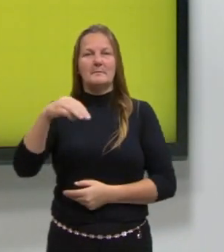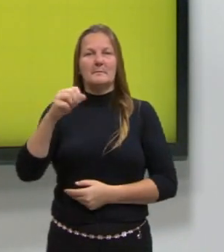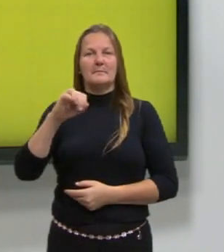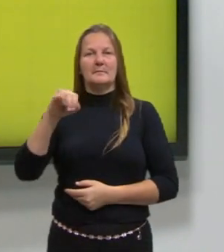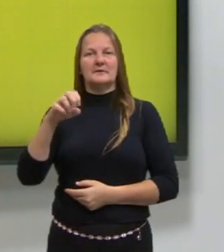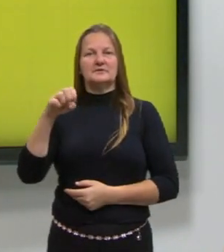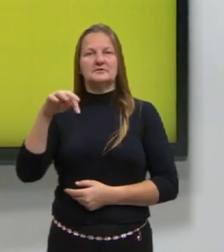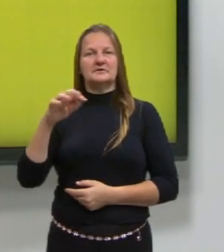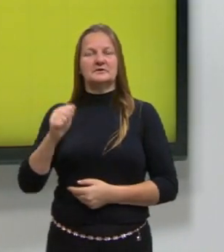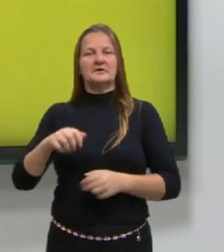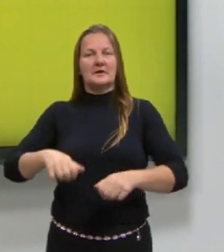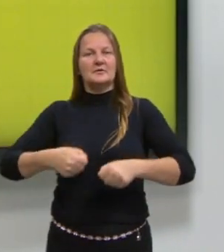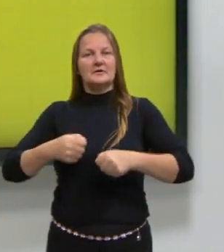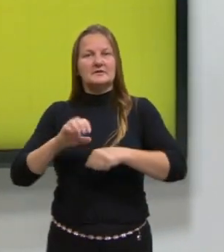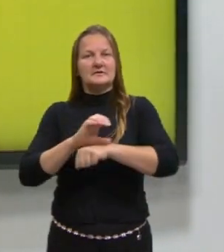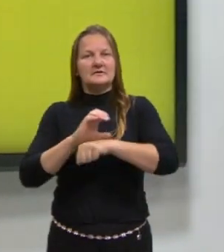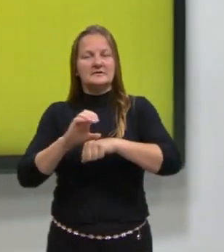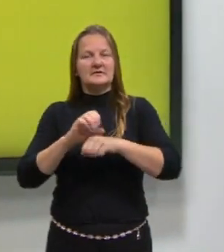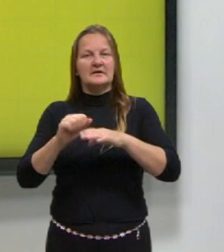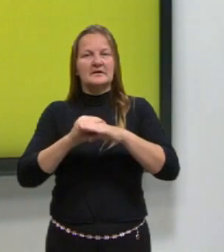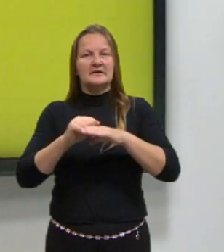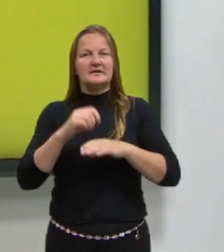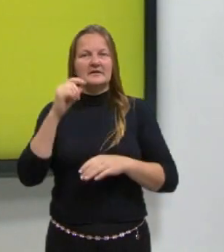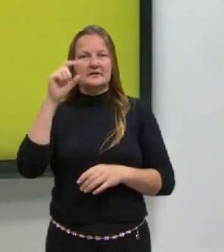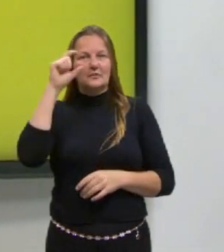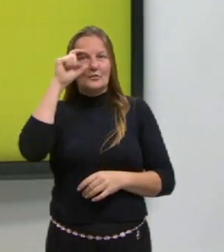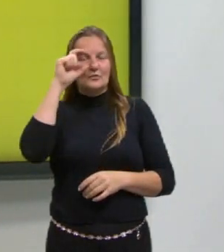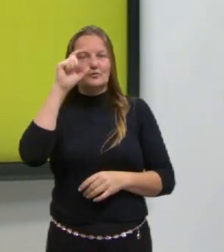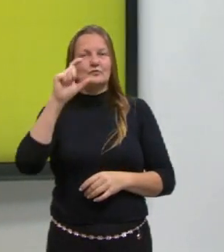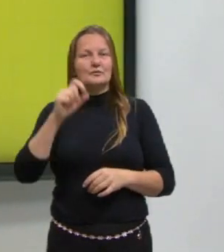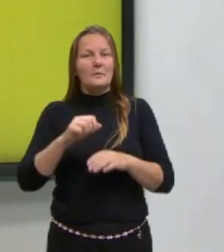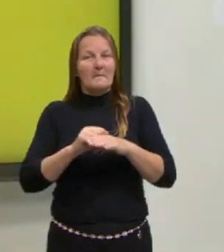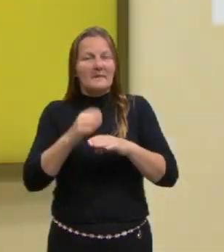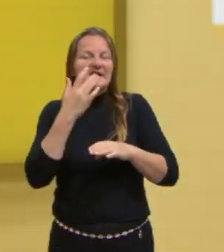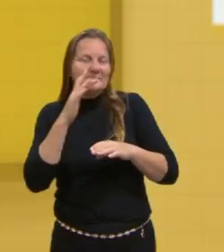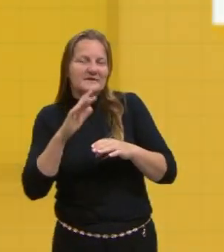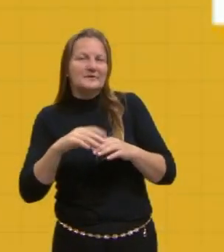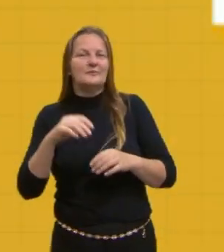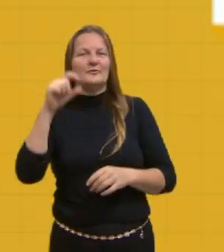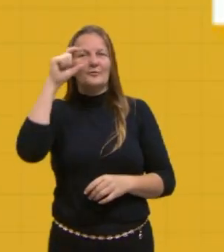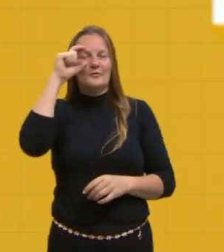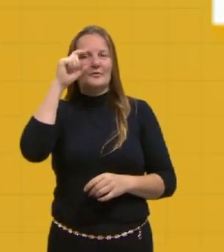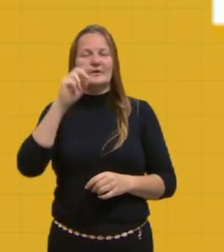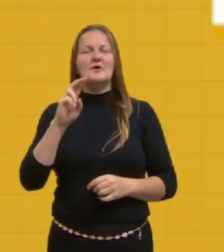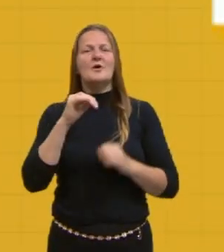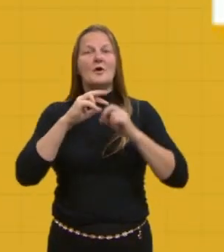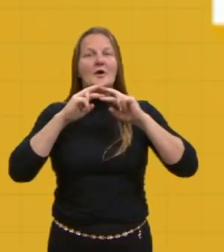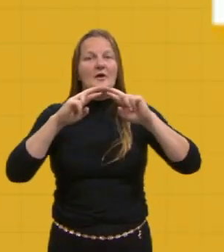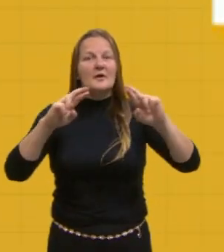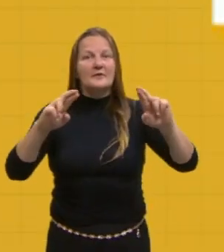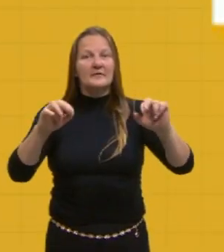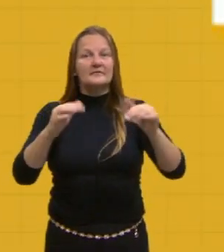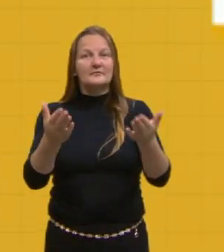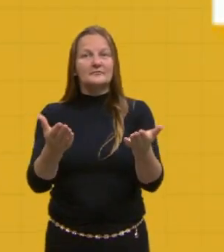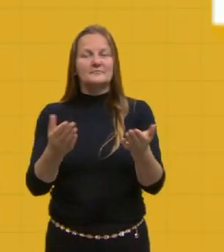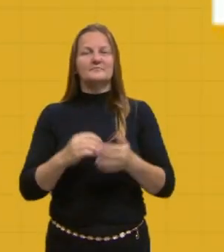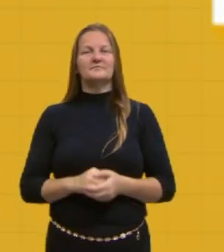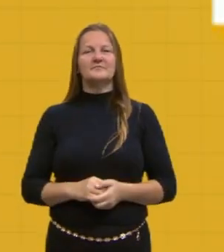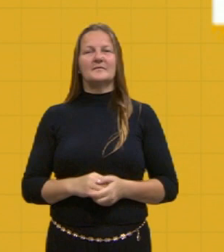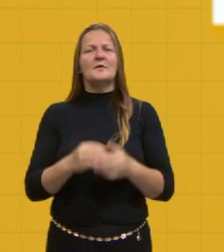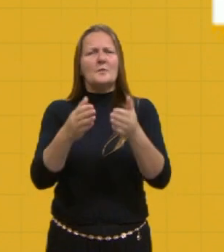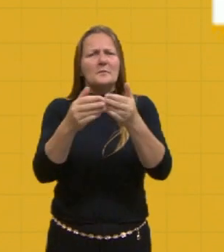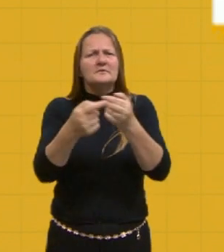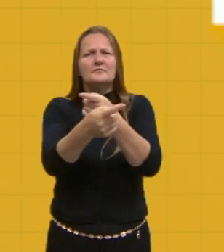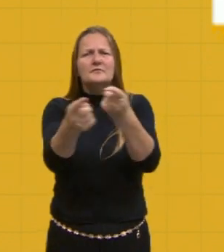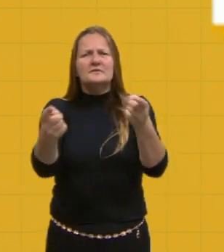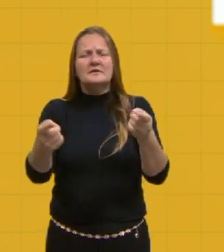calça cinza, um tênis branco e uso óculos. Então, pessoal, eu tenho um recadinho importante para vocês, certo? A gente está pedindo para